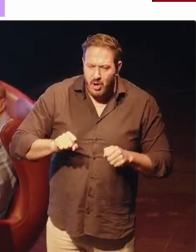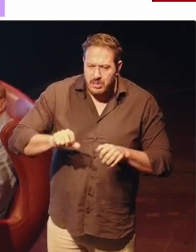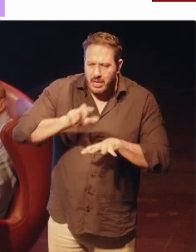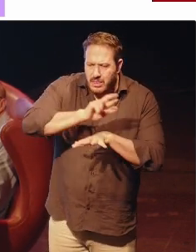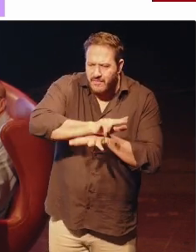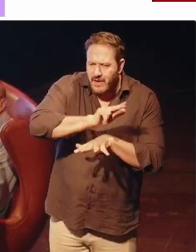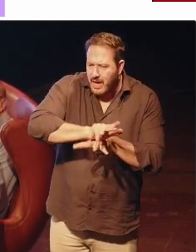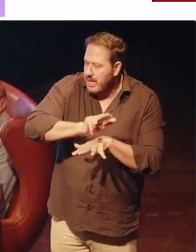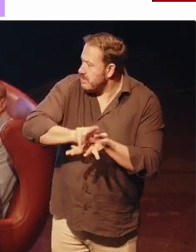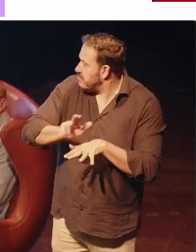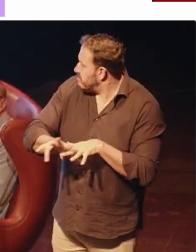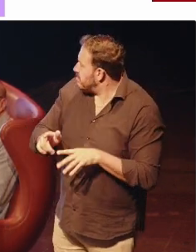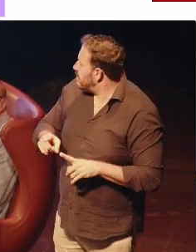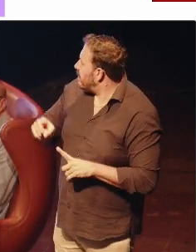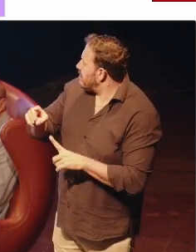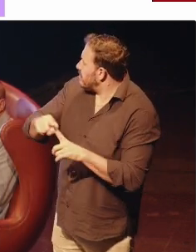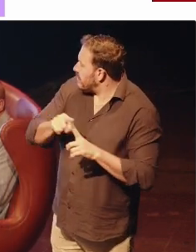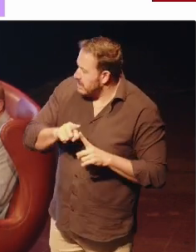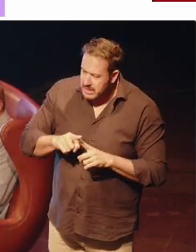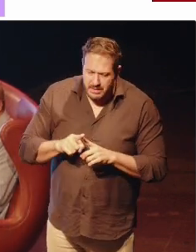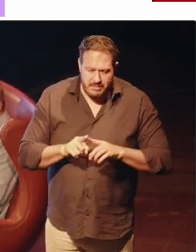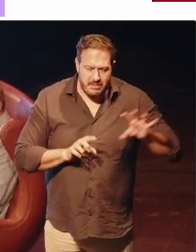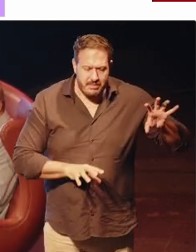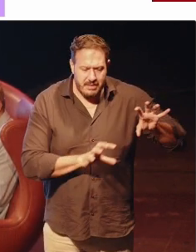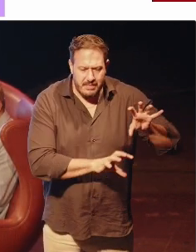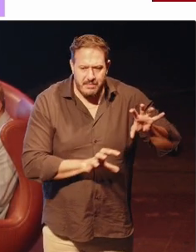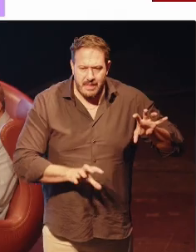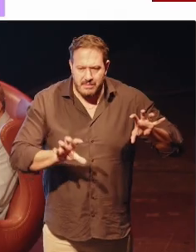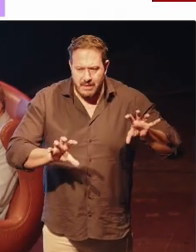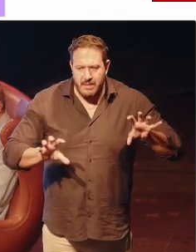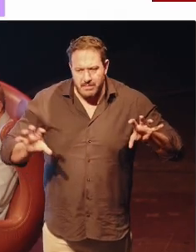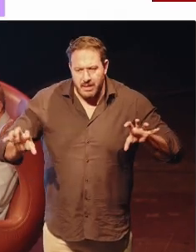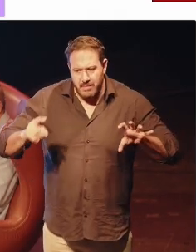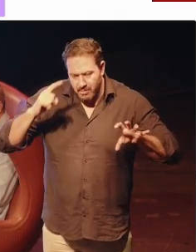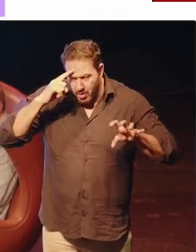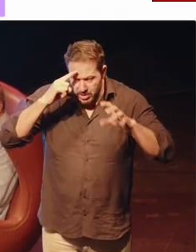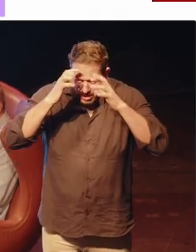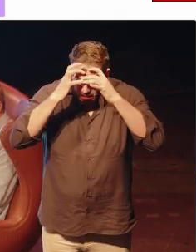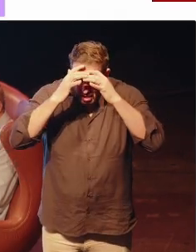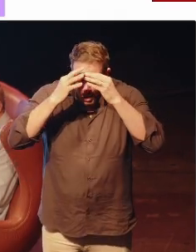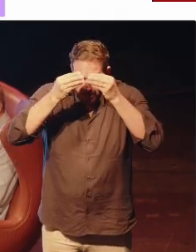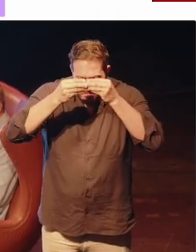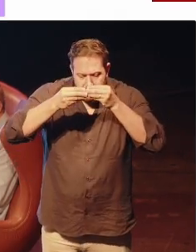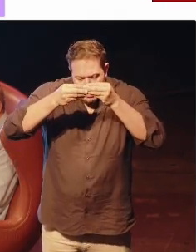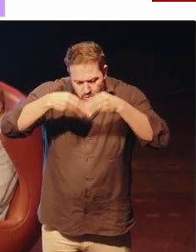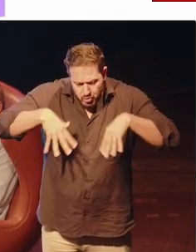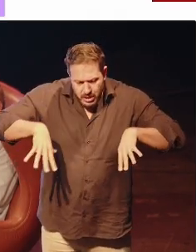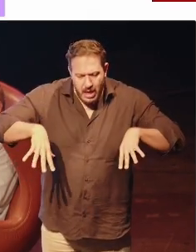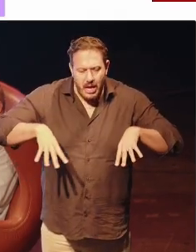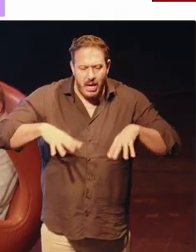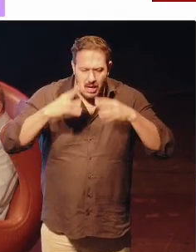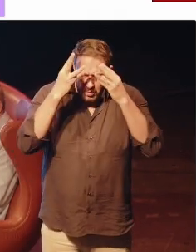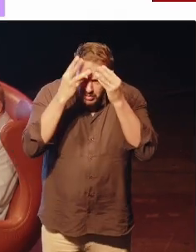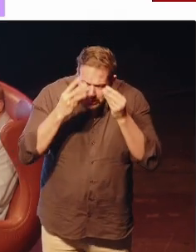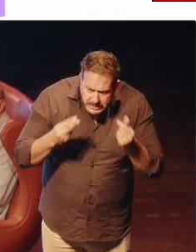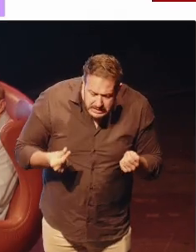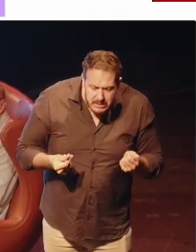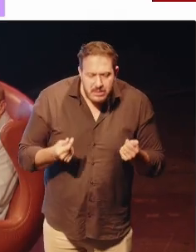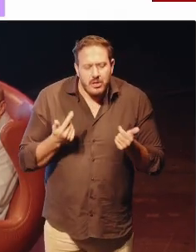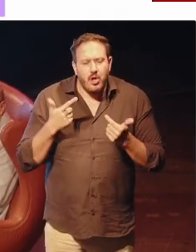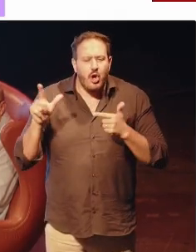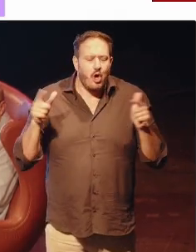tipos de doenças que podem levar a um prejuízo cognitivo, algumas degenerativas, outras